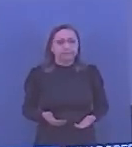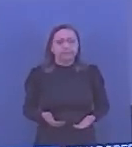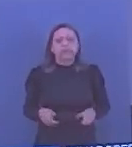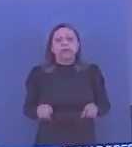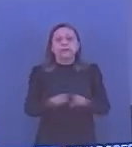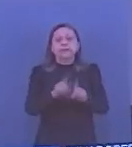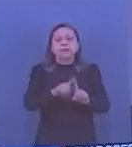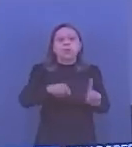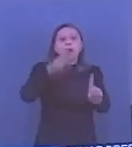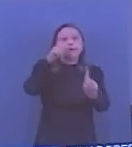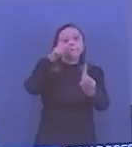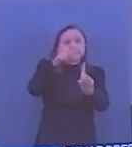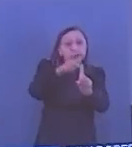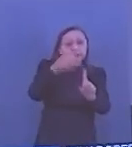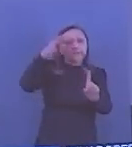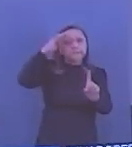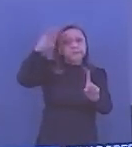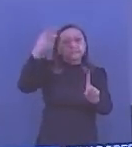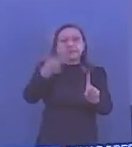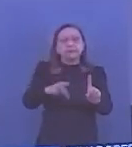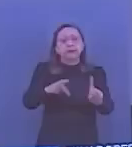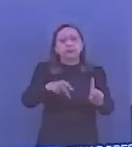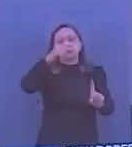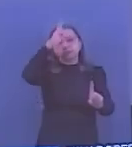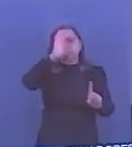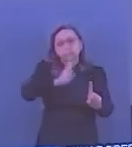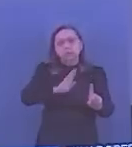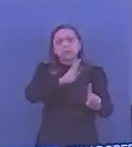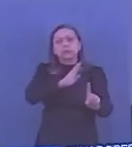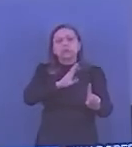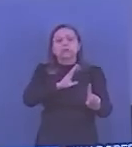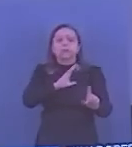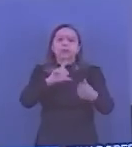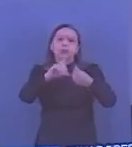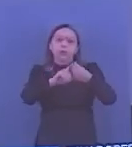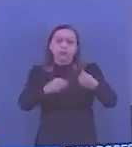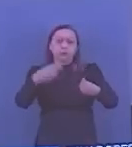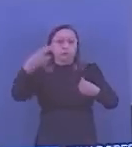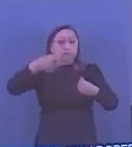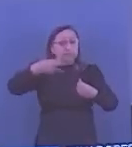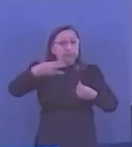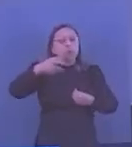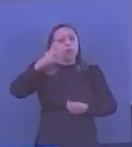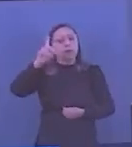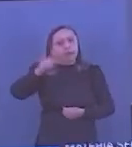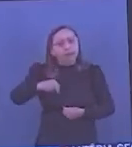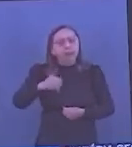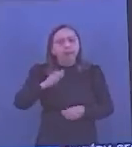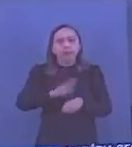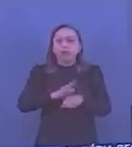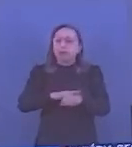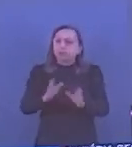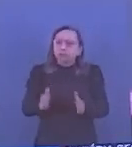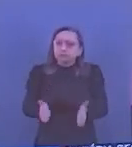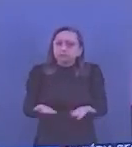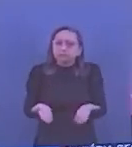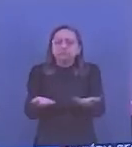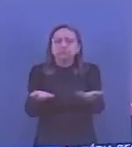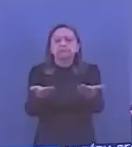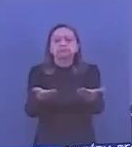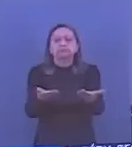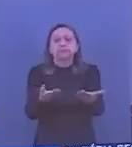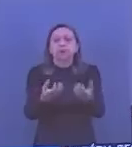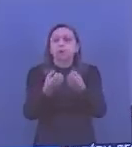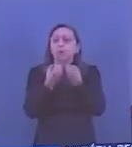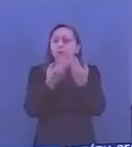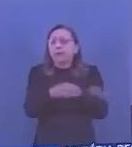concentra renda e riqueza hoje no mundo chamado democrático, porque eu acho que isso aqui está longe de ser uma democracia de verdade,